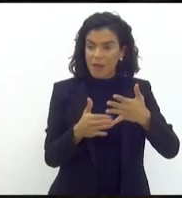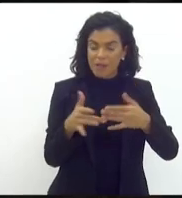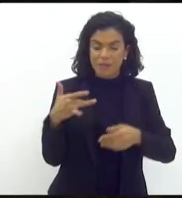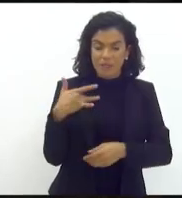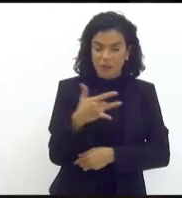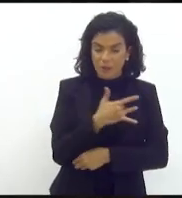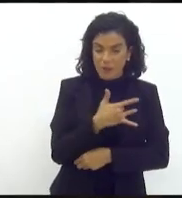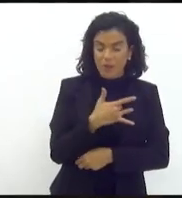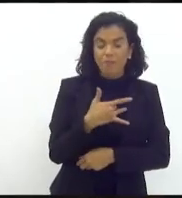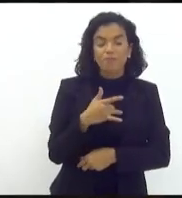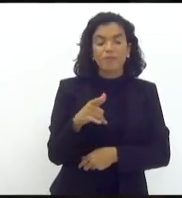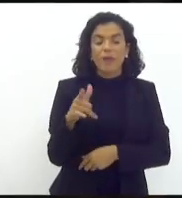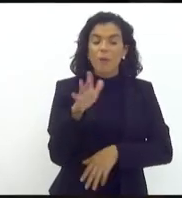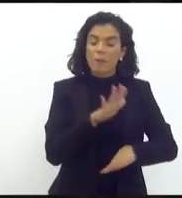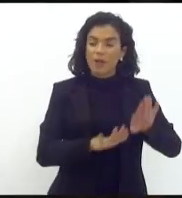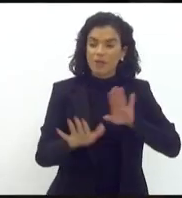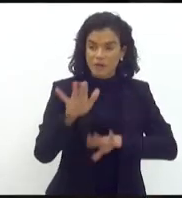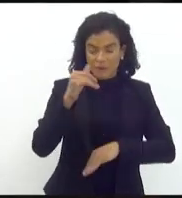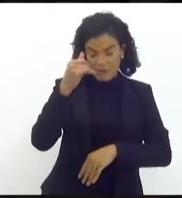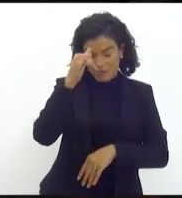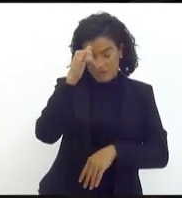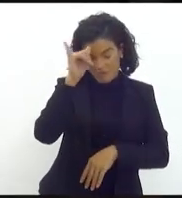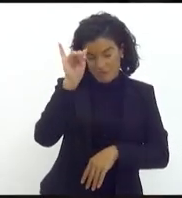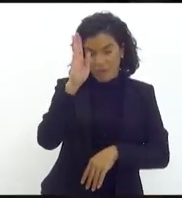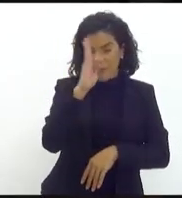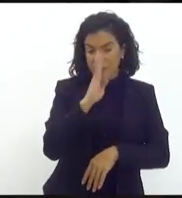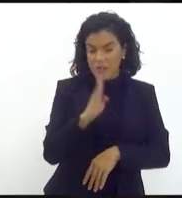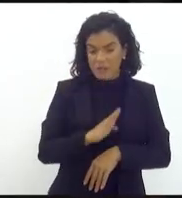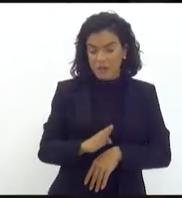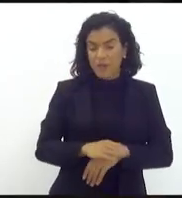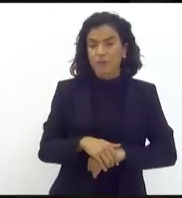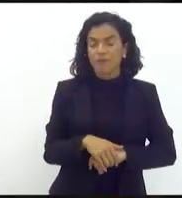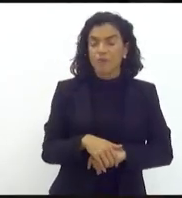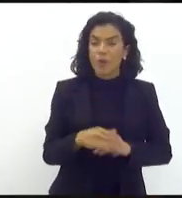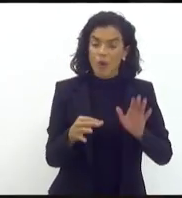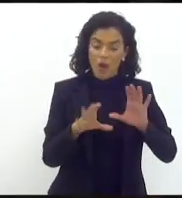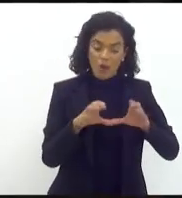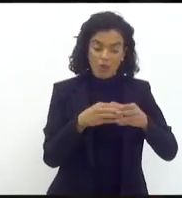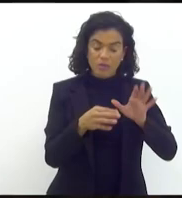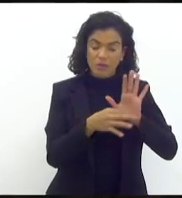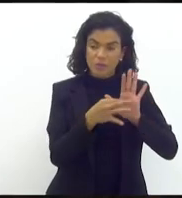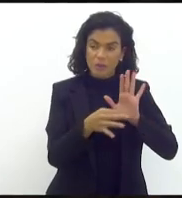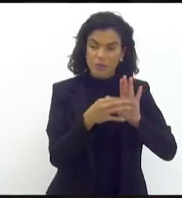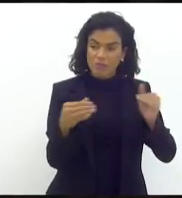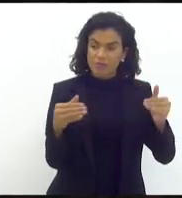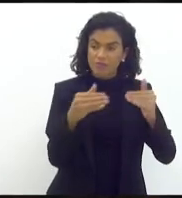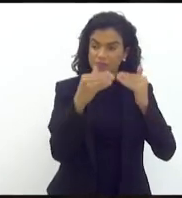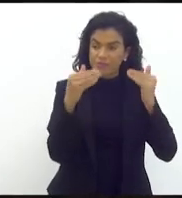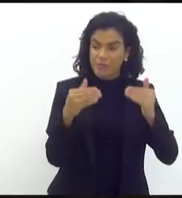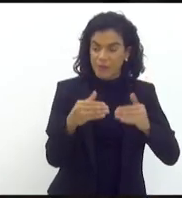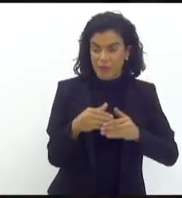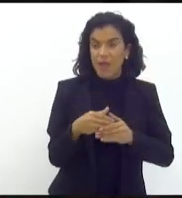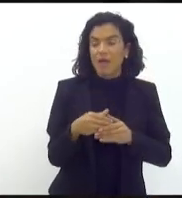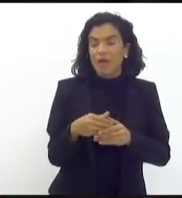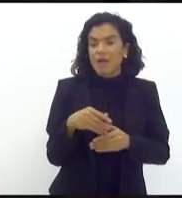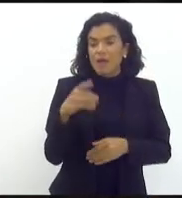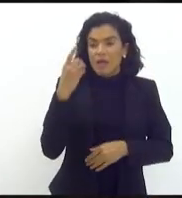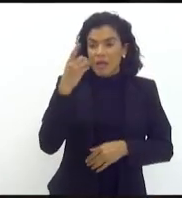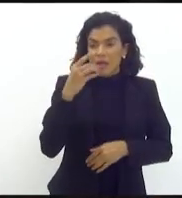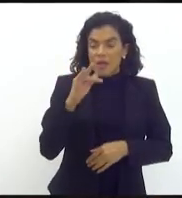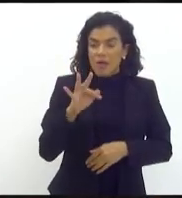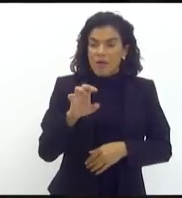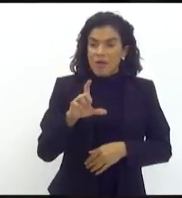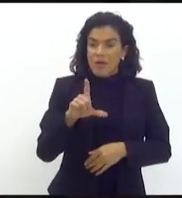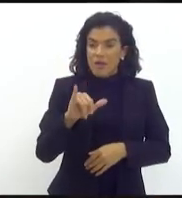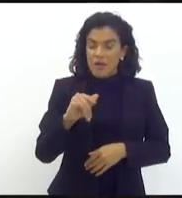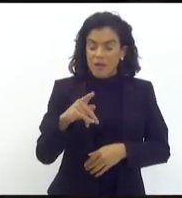previne Brasil parecendo a comissão de indicações legislativas favorável relator Deputado Felipe